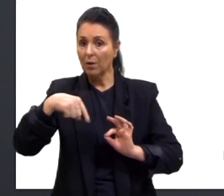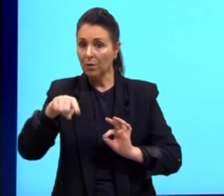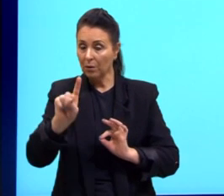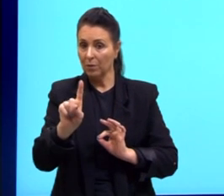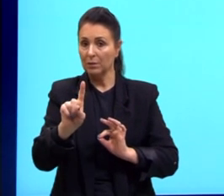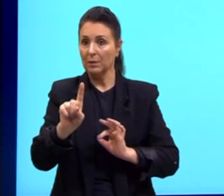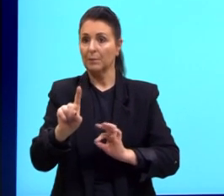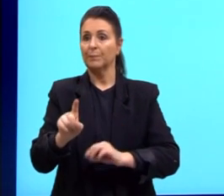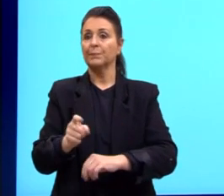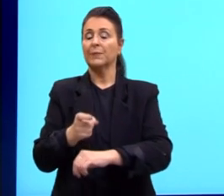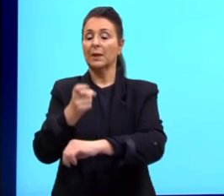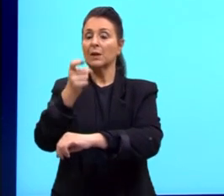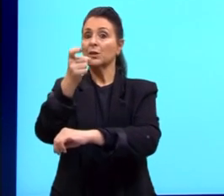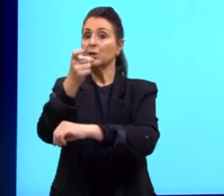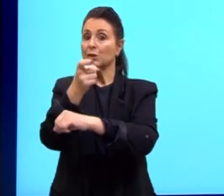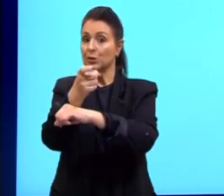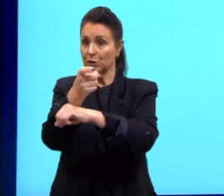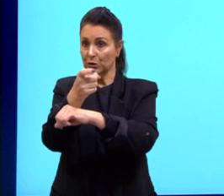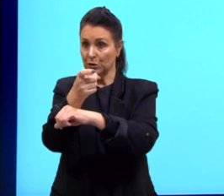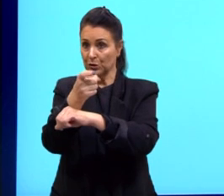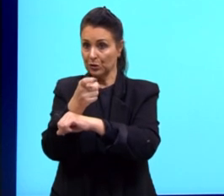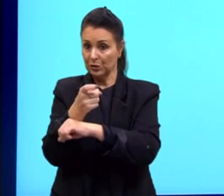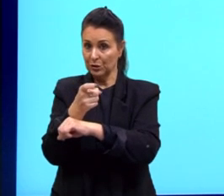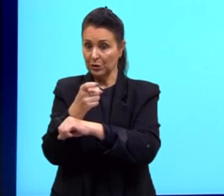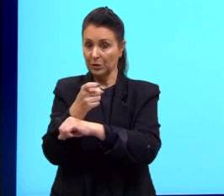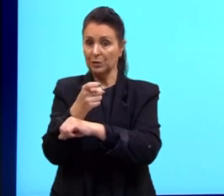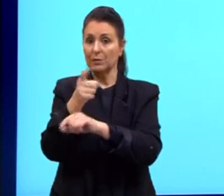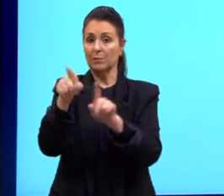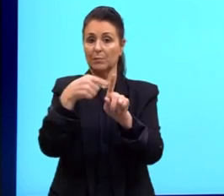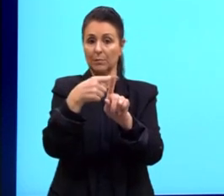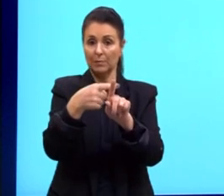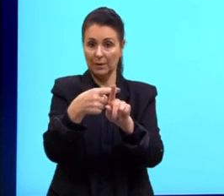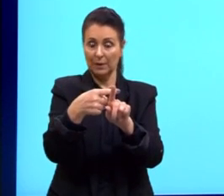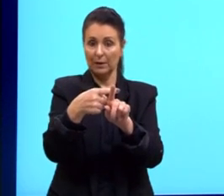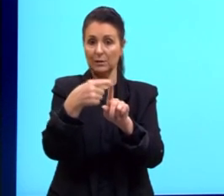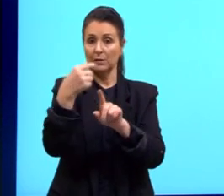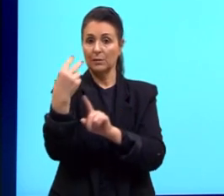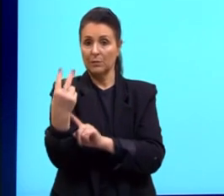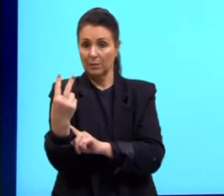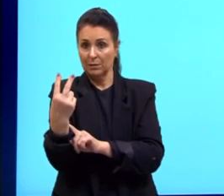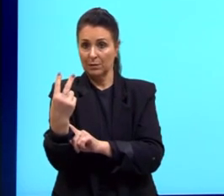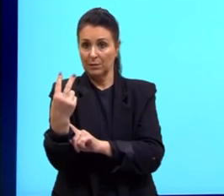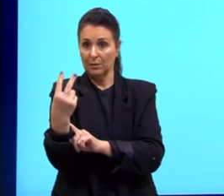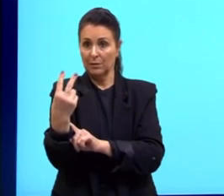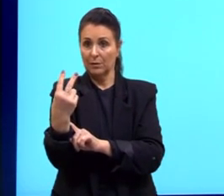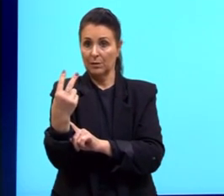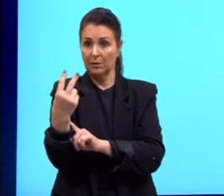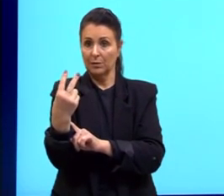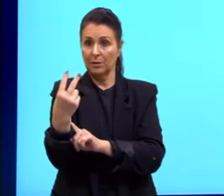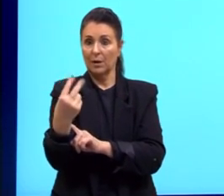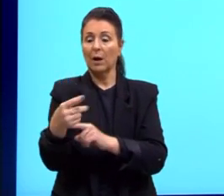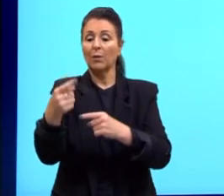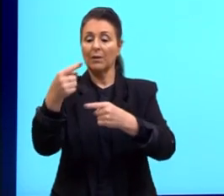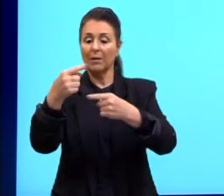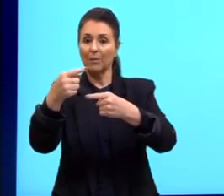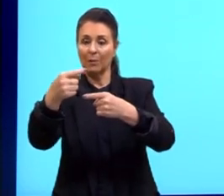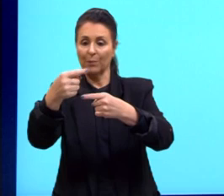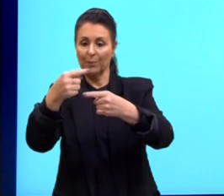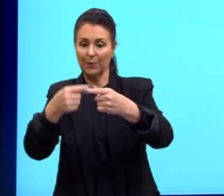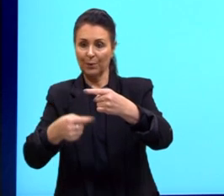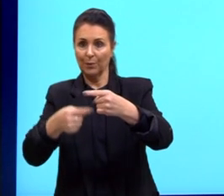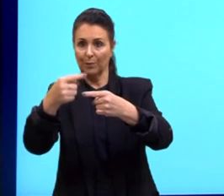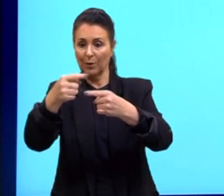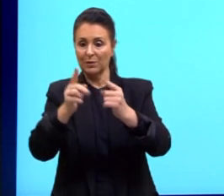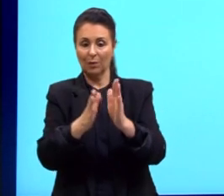então x está para x + 2 e com isso nós Montamos uma proporção